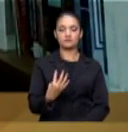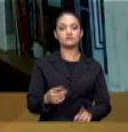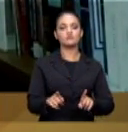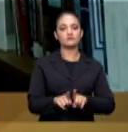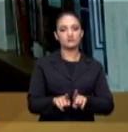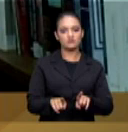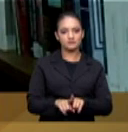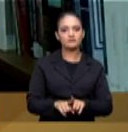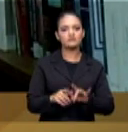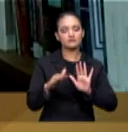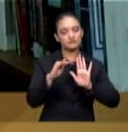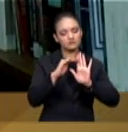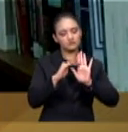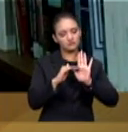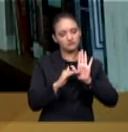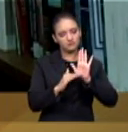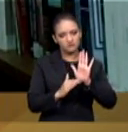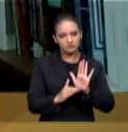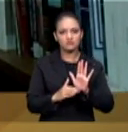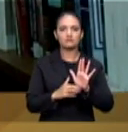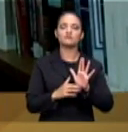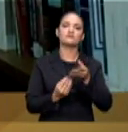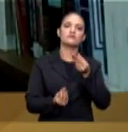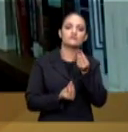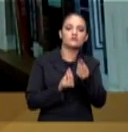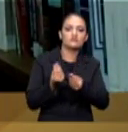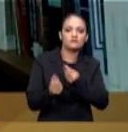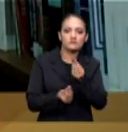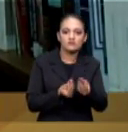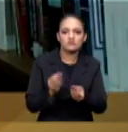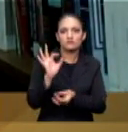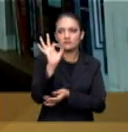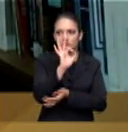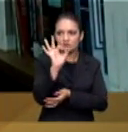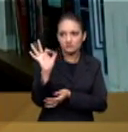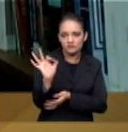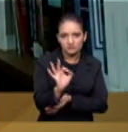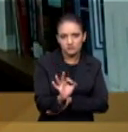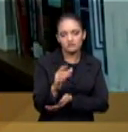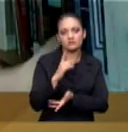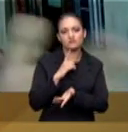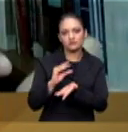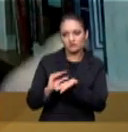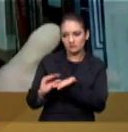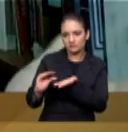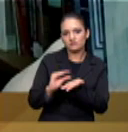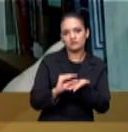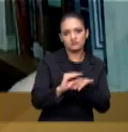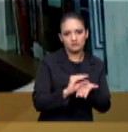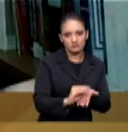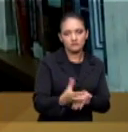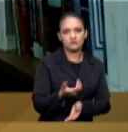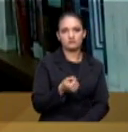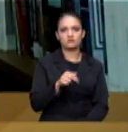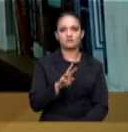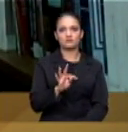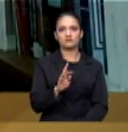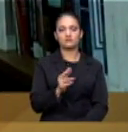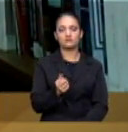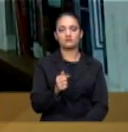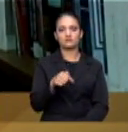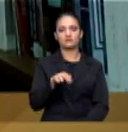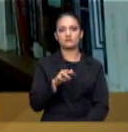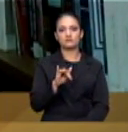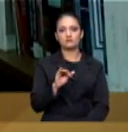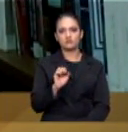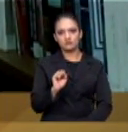por sua vez, as instruções normativas que definem as alíquotas de retenção na fonte para autarquias e fundações federais e, por que não,